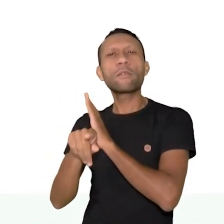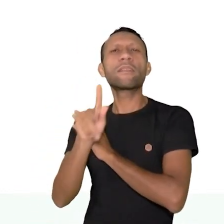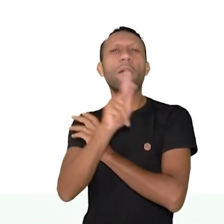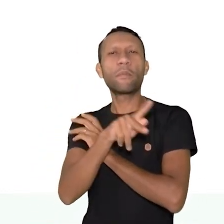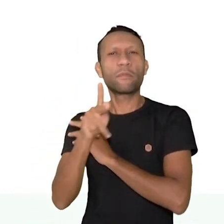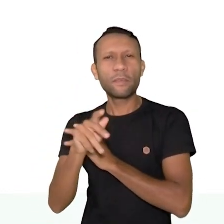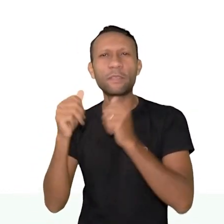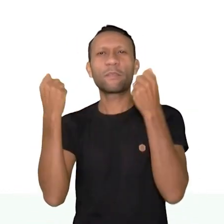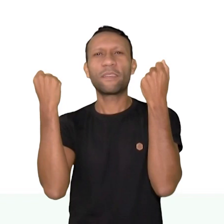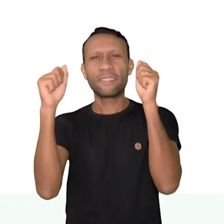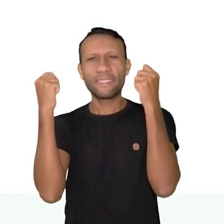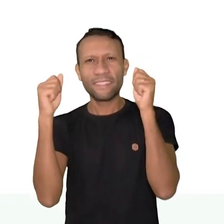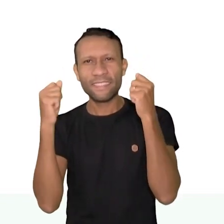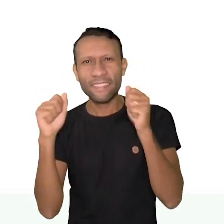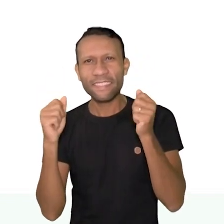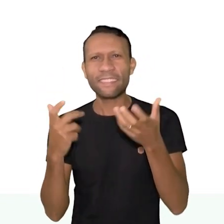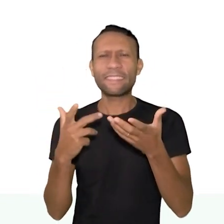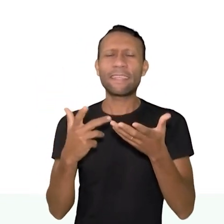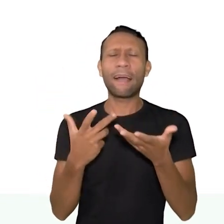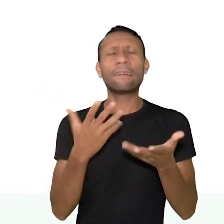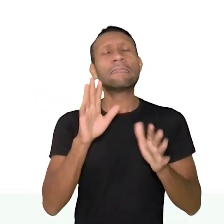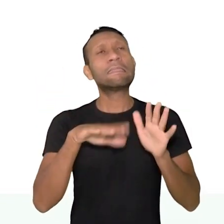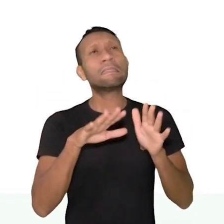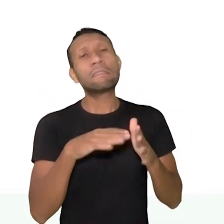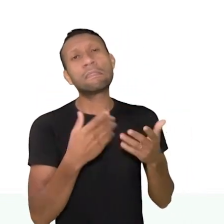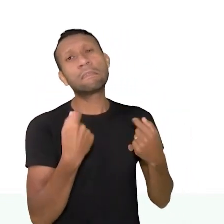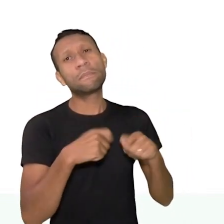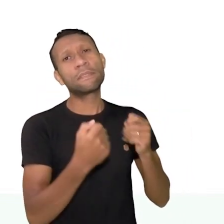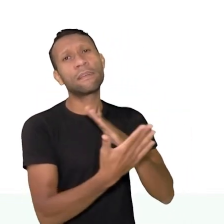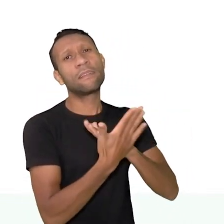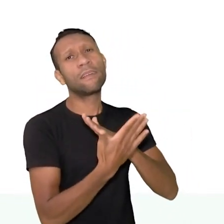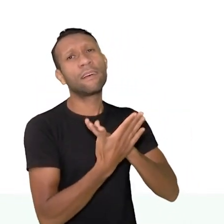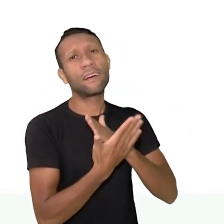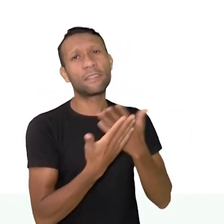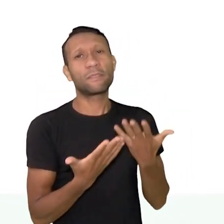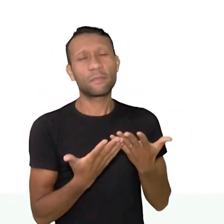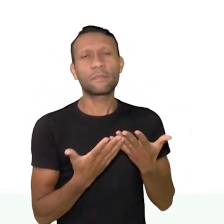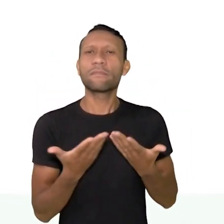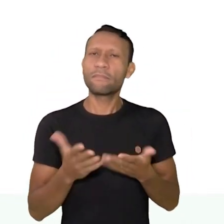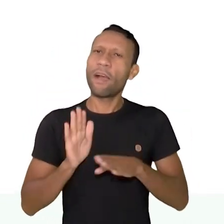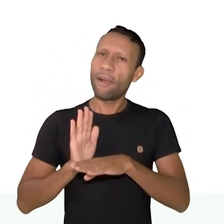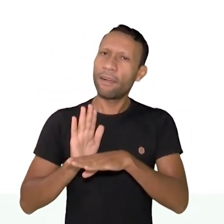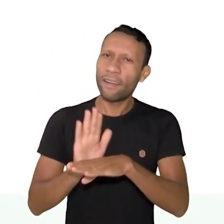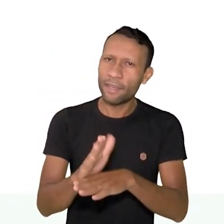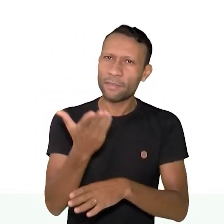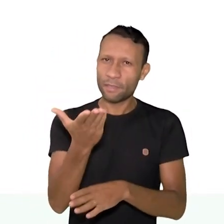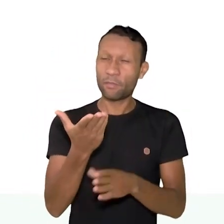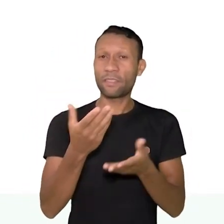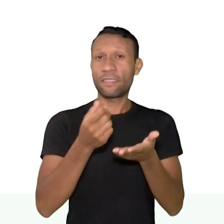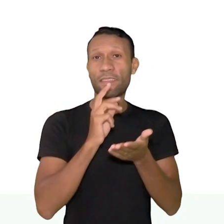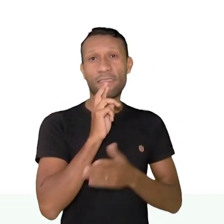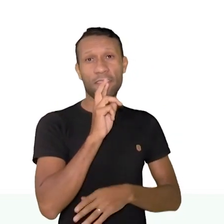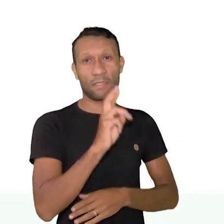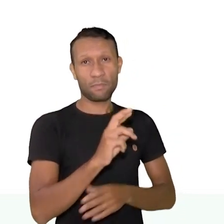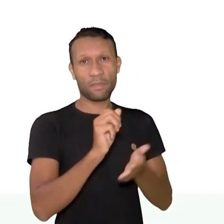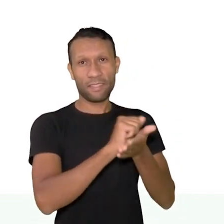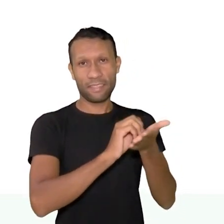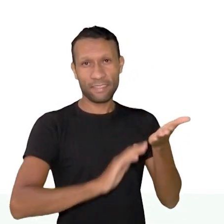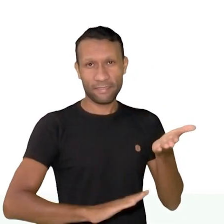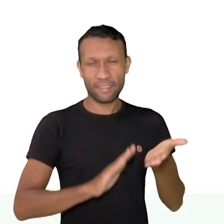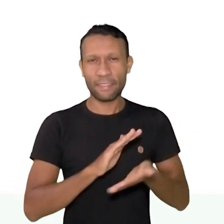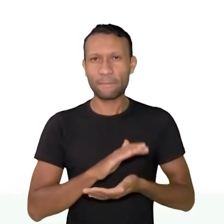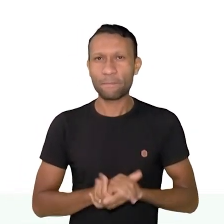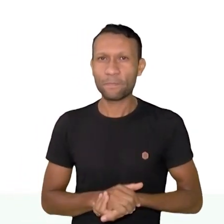Professor, passou lá em ciências uma coisa e eu estou precisando de ajuda. Então, ele vai dar uma ajuda para você tentar fazer, tá? Que retrate